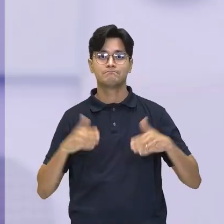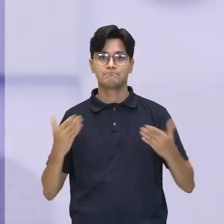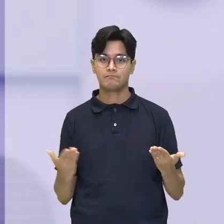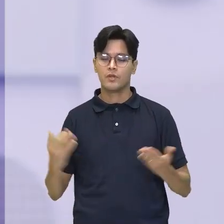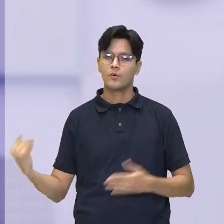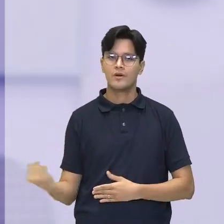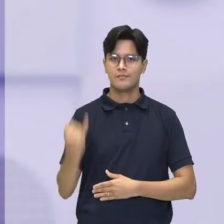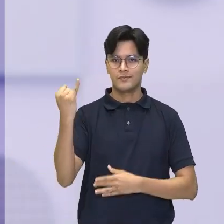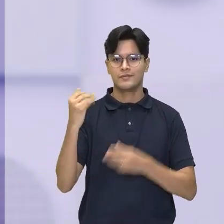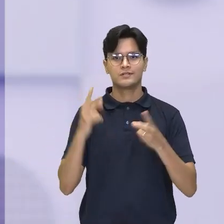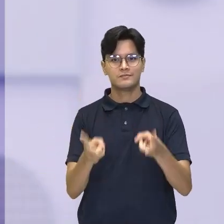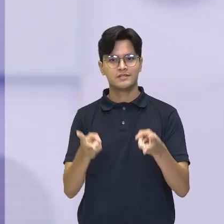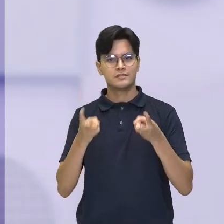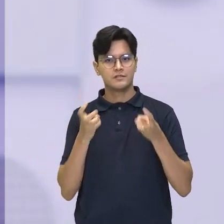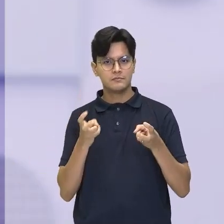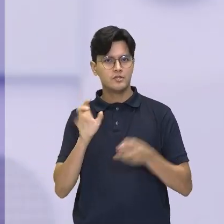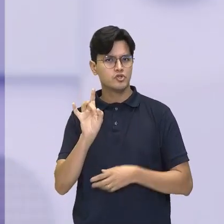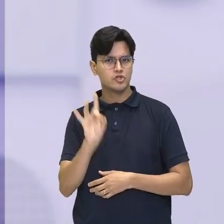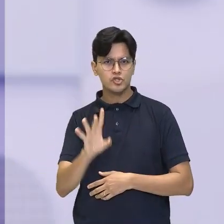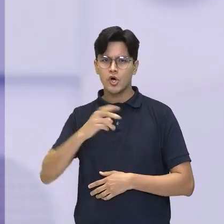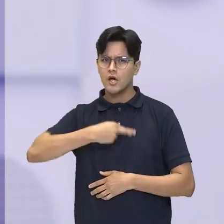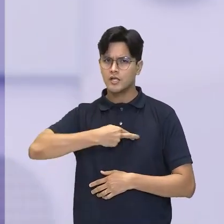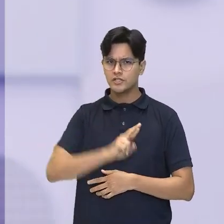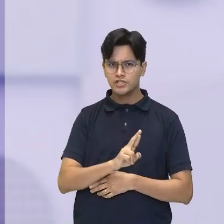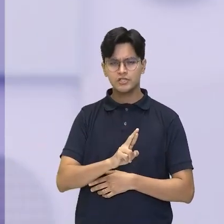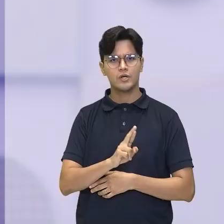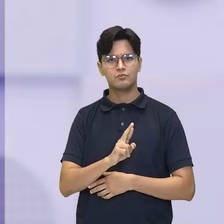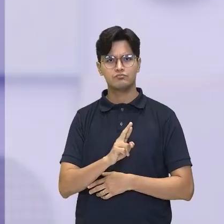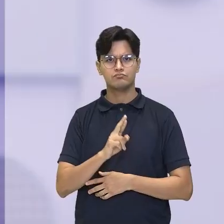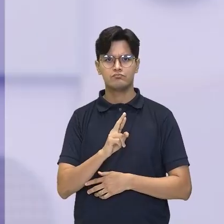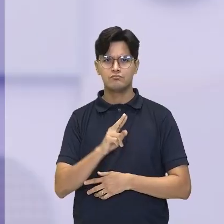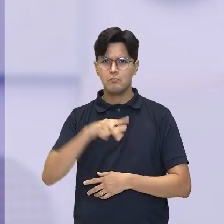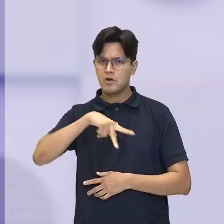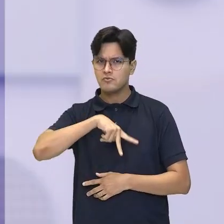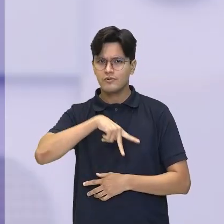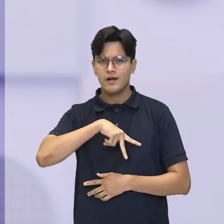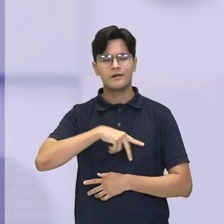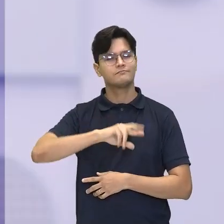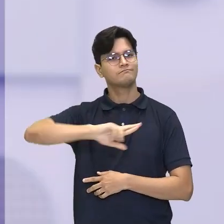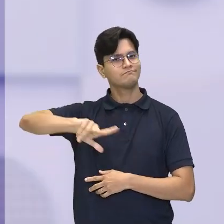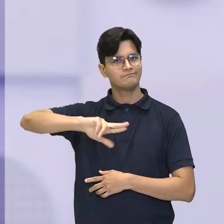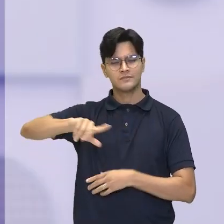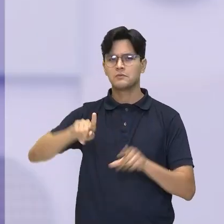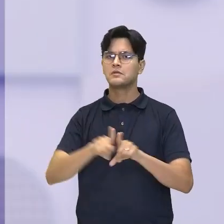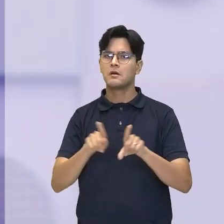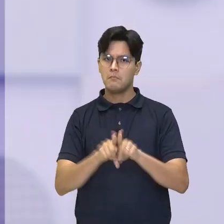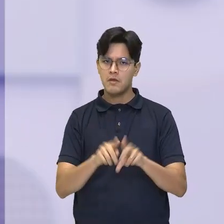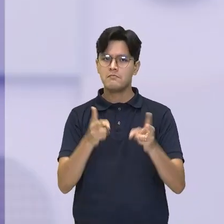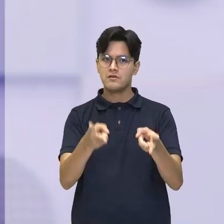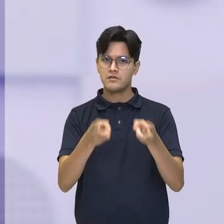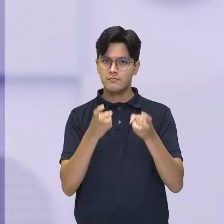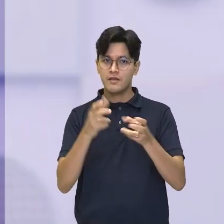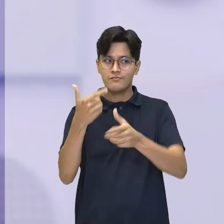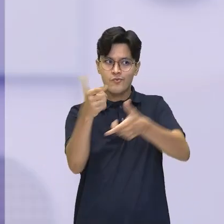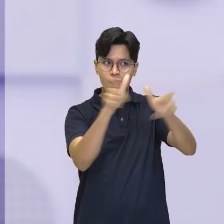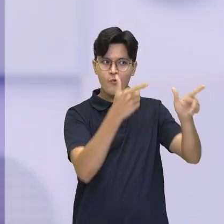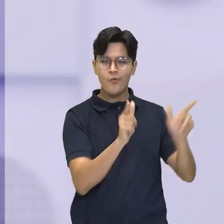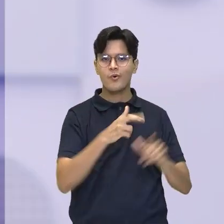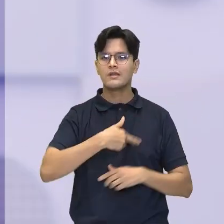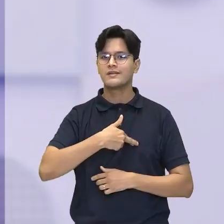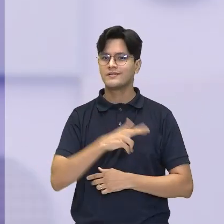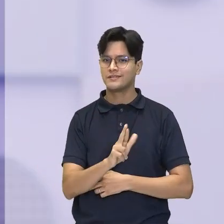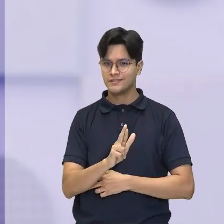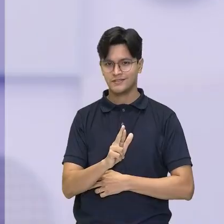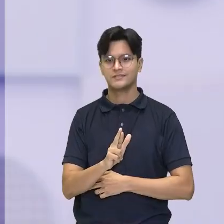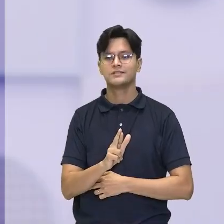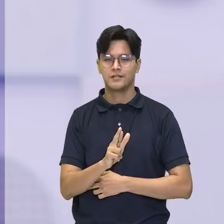observe isso não só na nossa religião, mas também em outras, e ver como essa questão carismática do líder religioso,